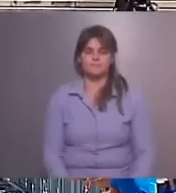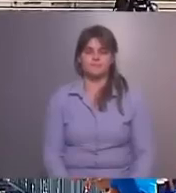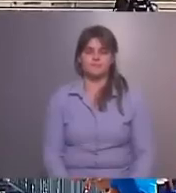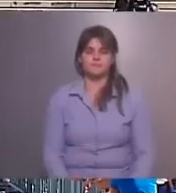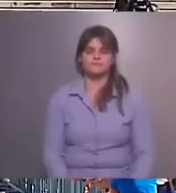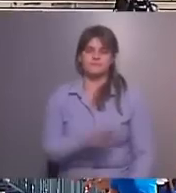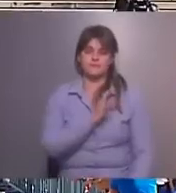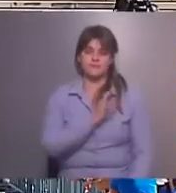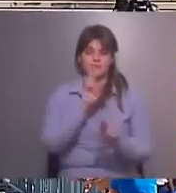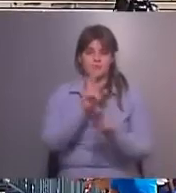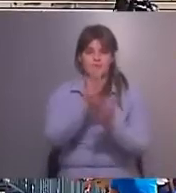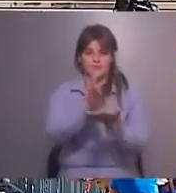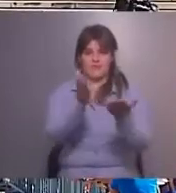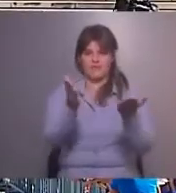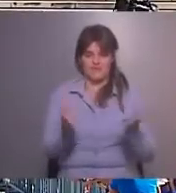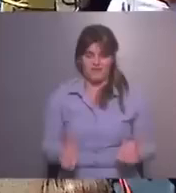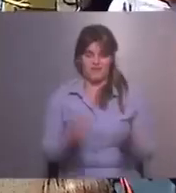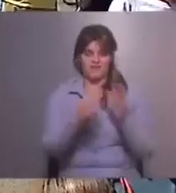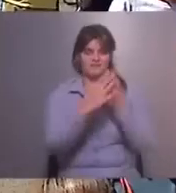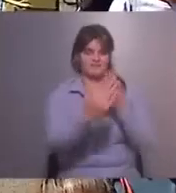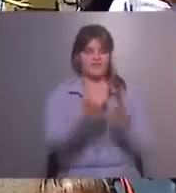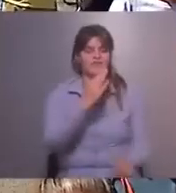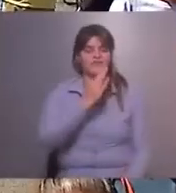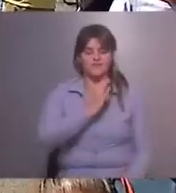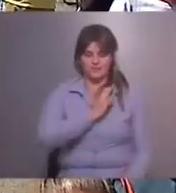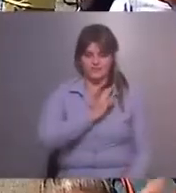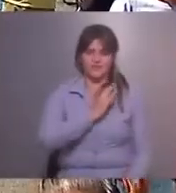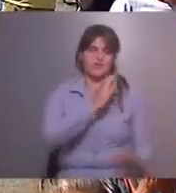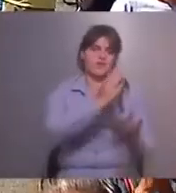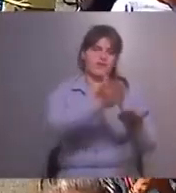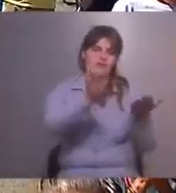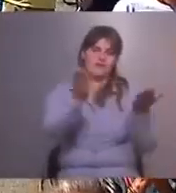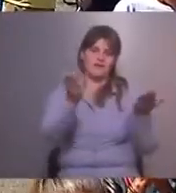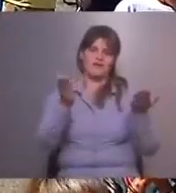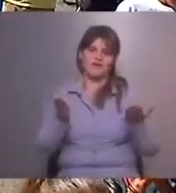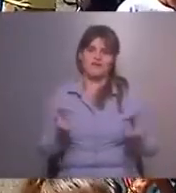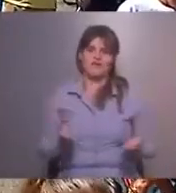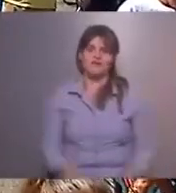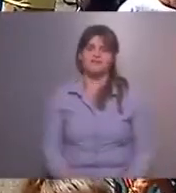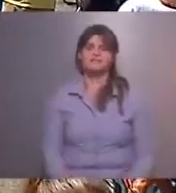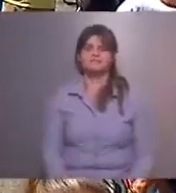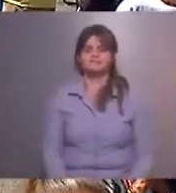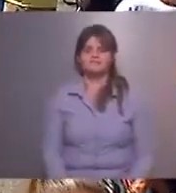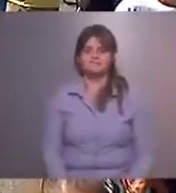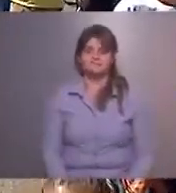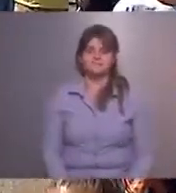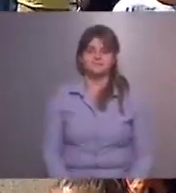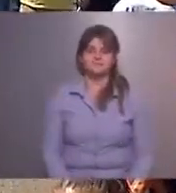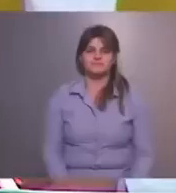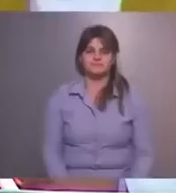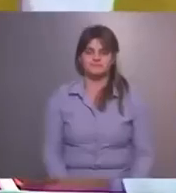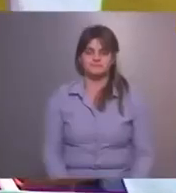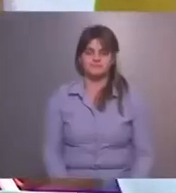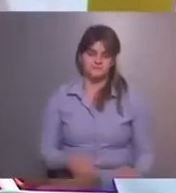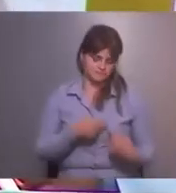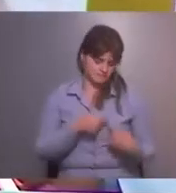O Senhor esteja convosco. Ele está no meio de